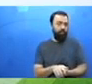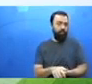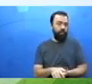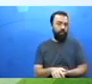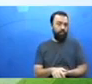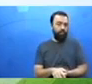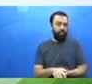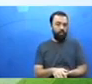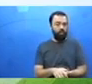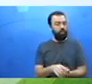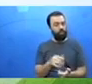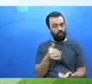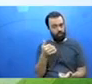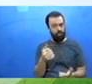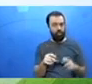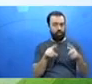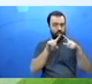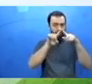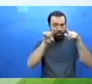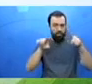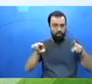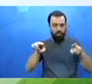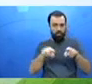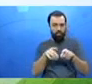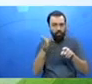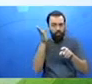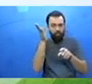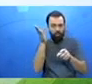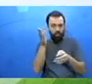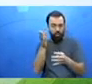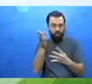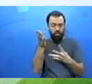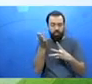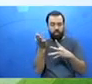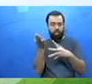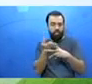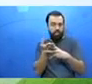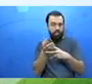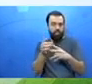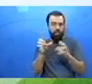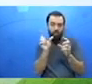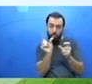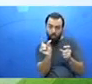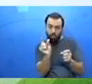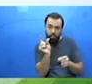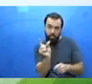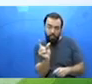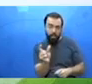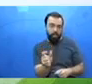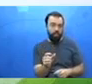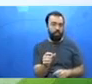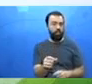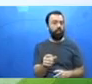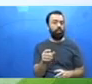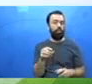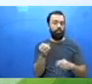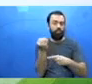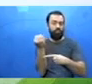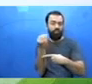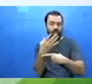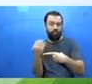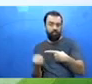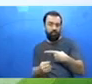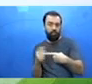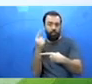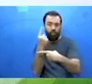natural. Aqui nós já temos a fração, olha lá, é a parte, uma parte de 3,